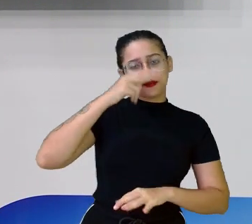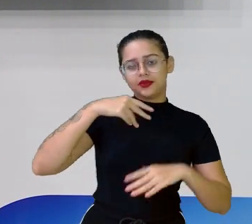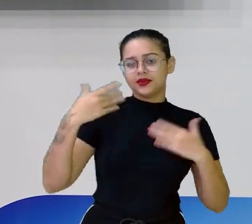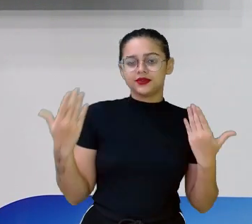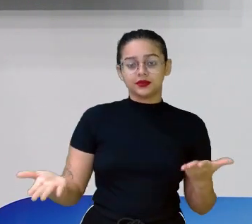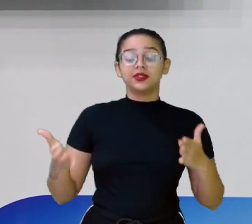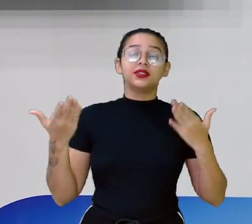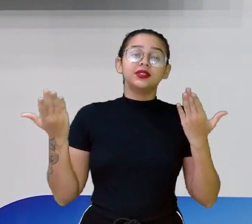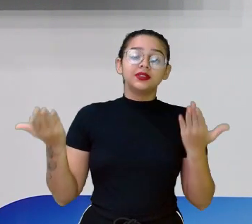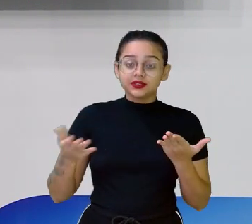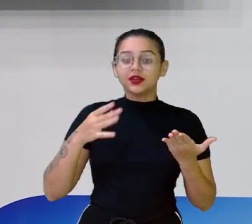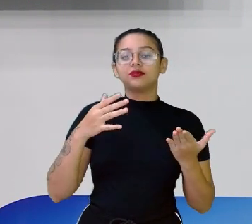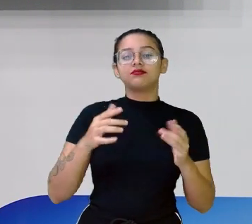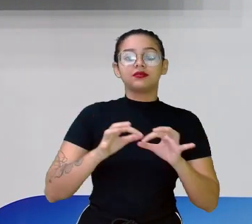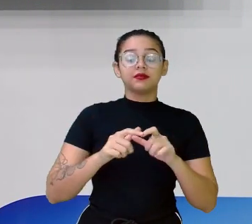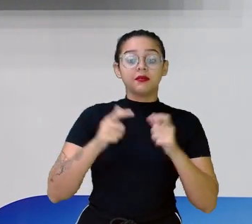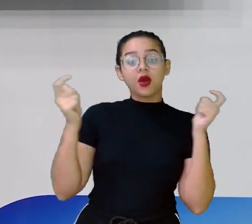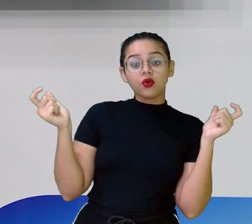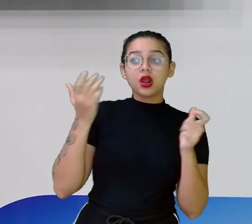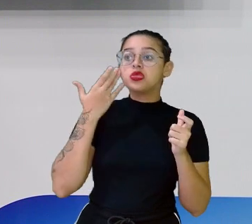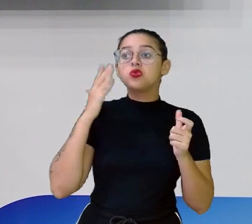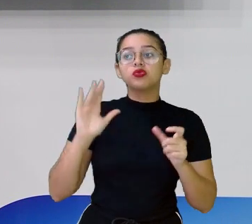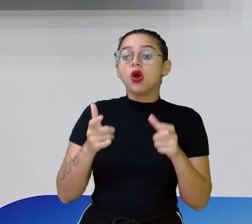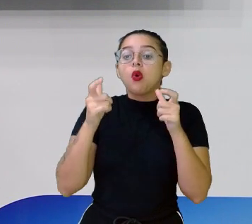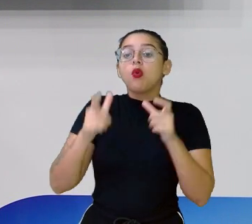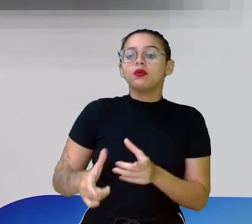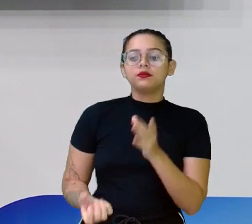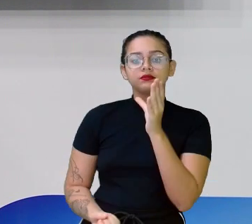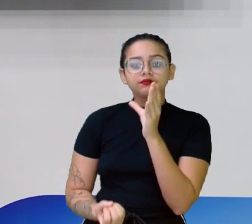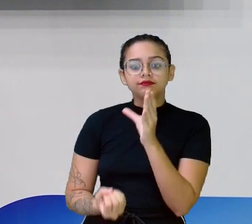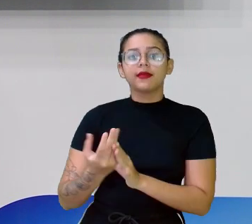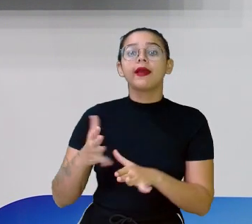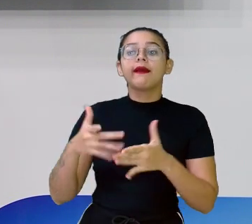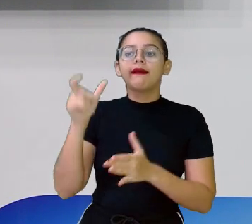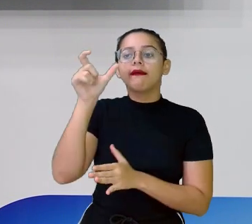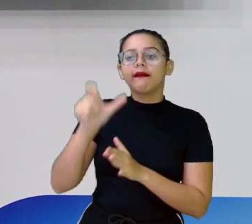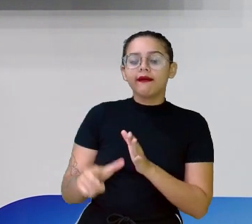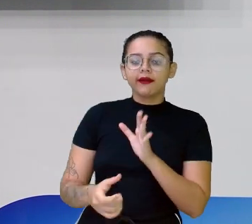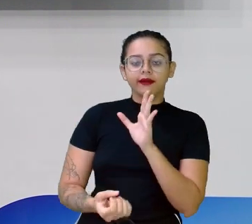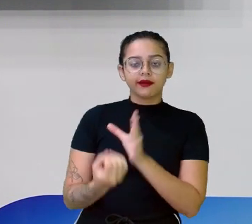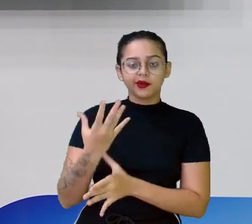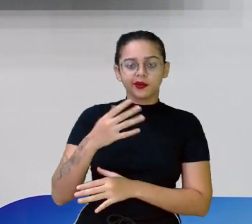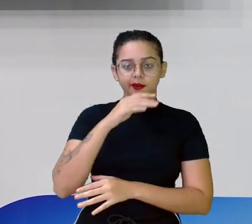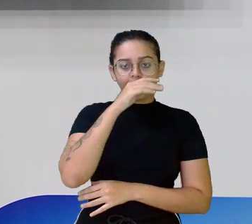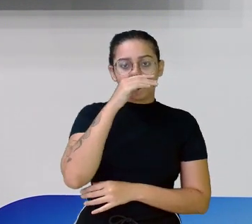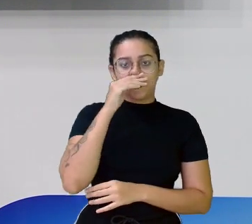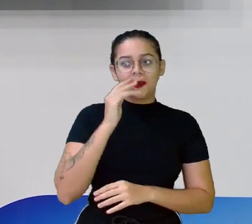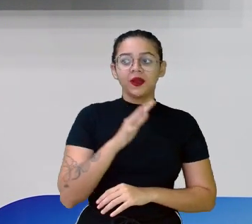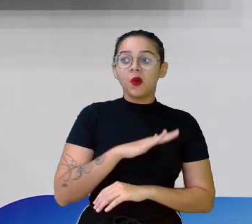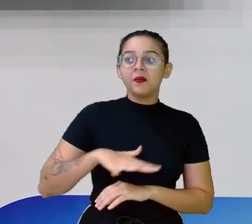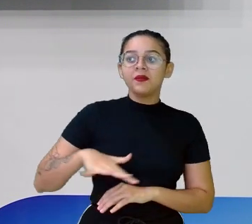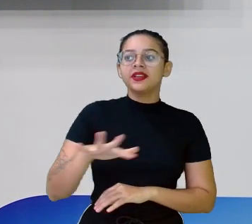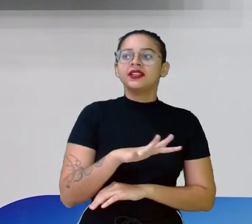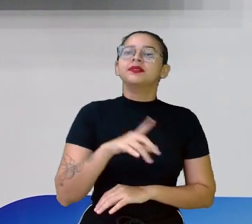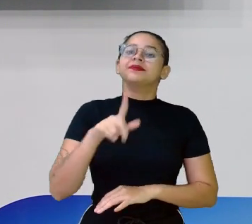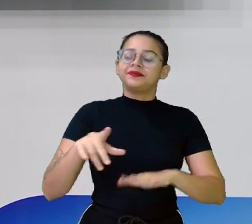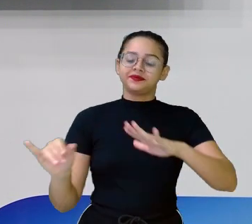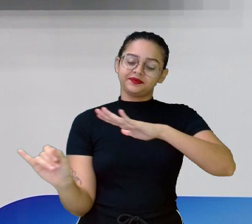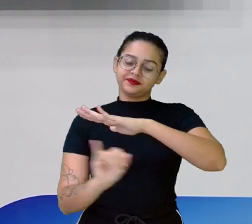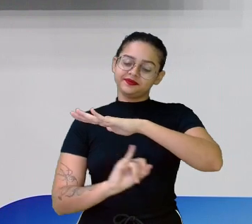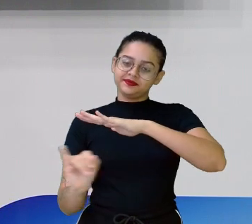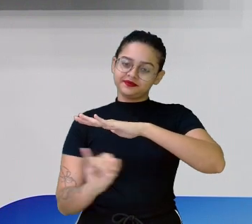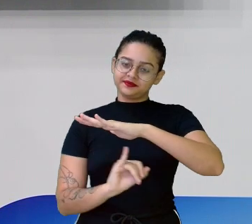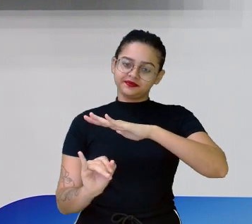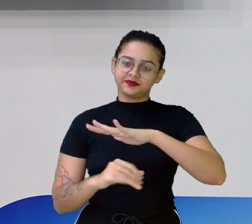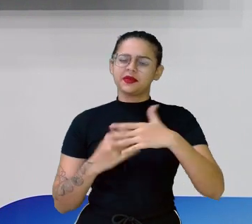mesmo. Então, geralmente, não se sabe onde surgiu, quem criou, tá bom? O ambiente, como eu disse, é um ambiente informal, mesmo sendo um